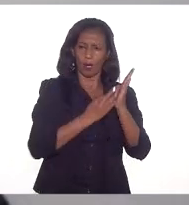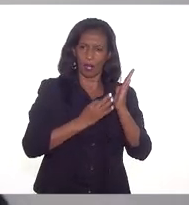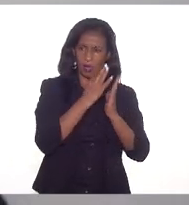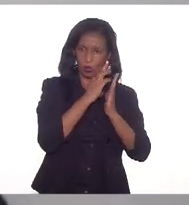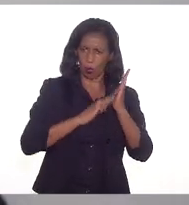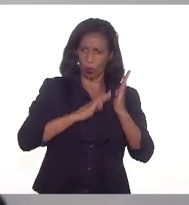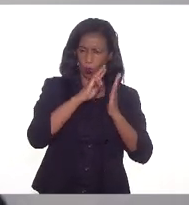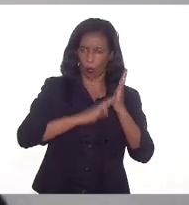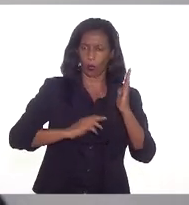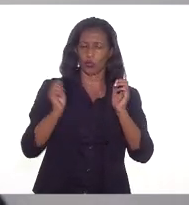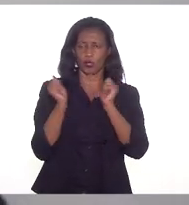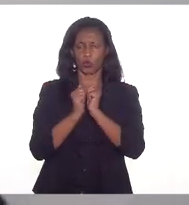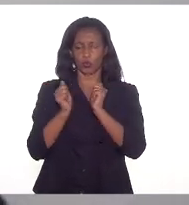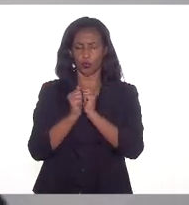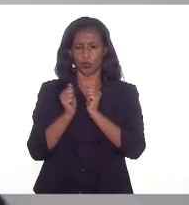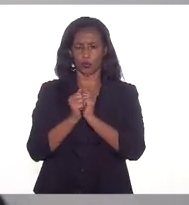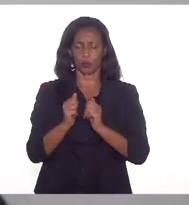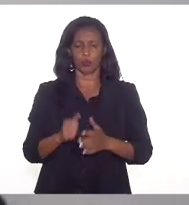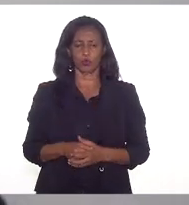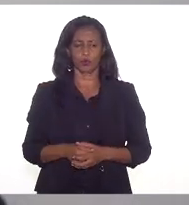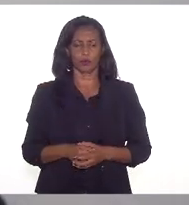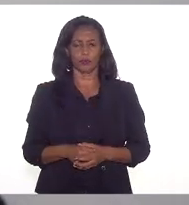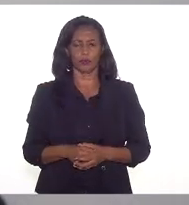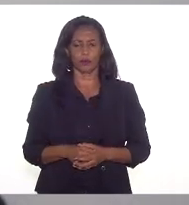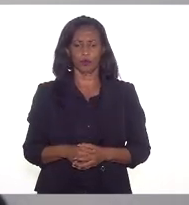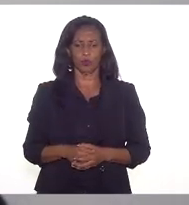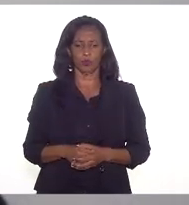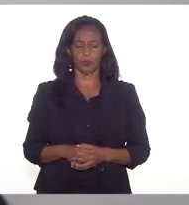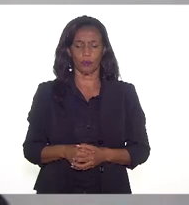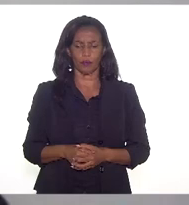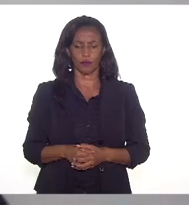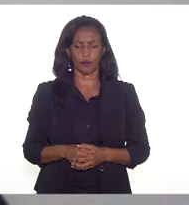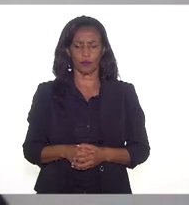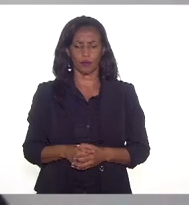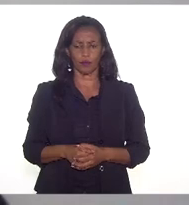Deputado Luiz Paulo também já se manifestou, que acompanha o relator.